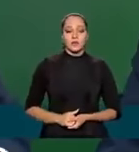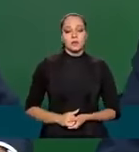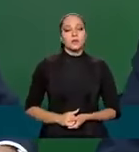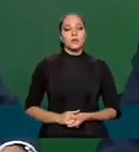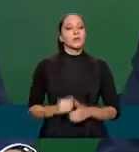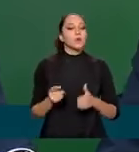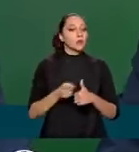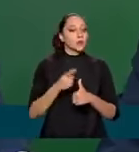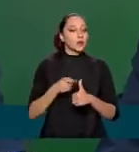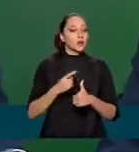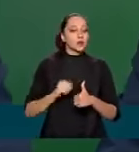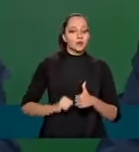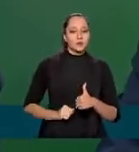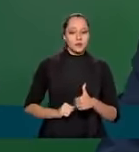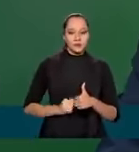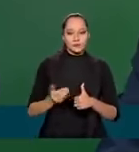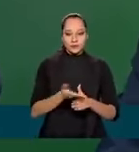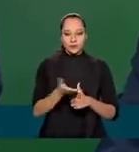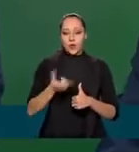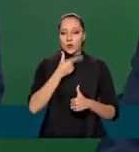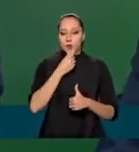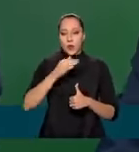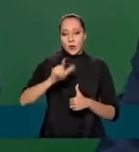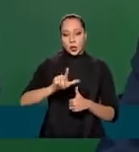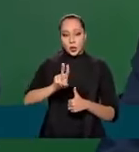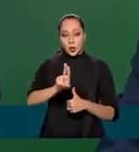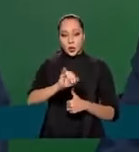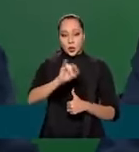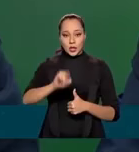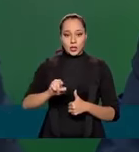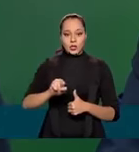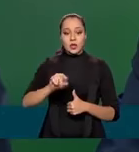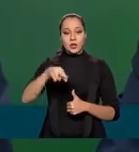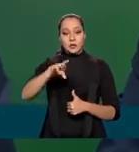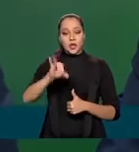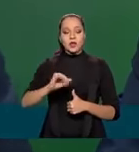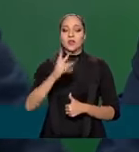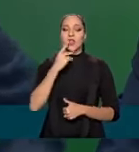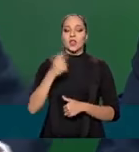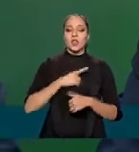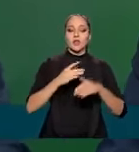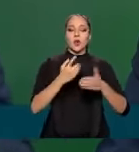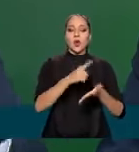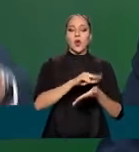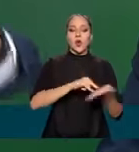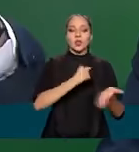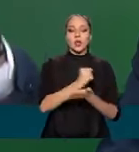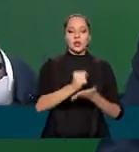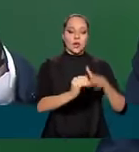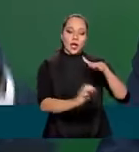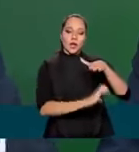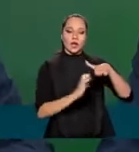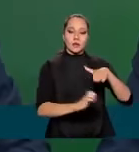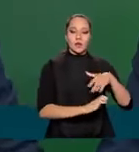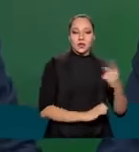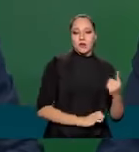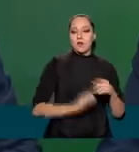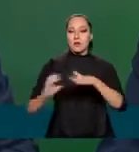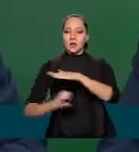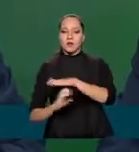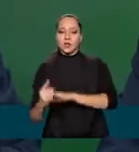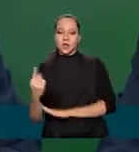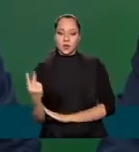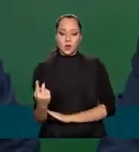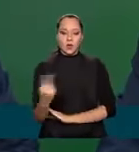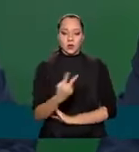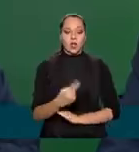o primeiro o senhor Luiz Miranda diz que havia um contrato entre a empresa a e a empresa B portanto